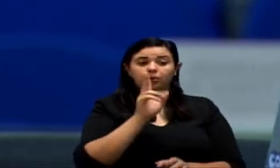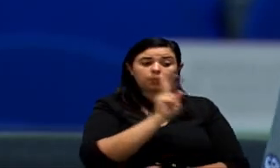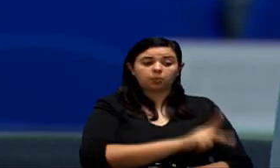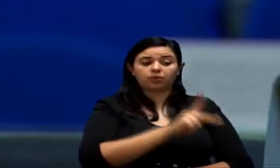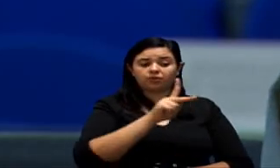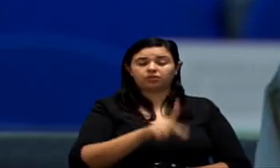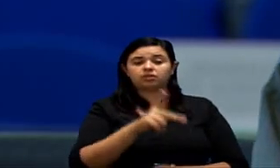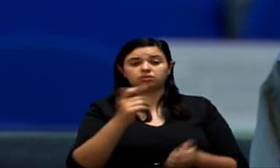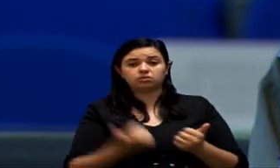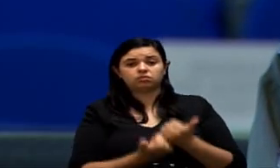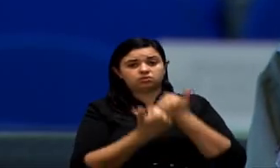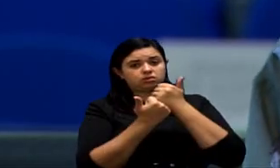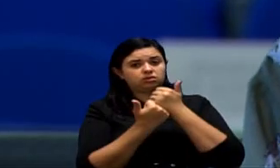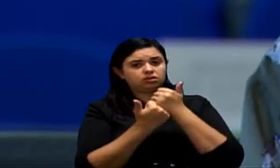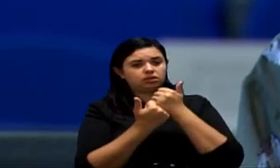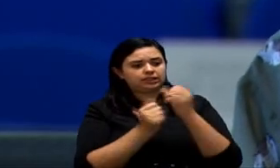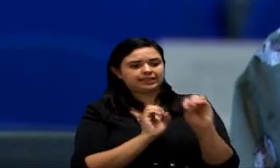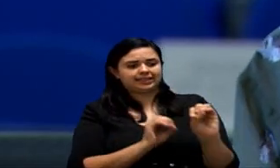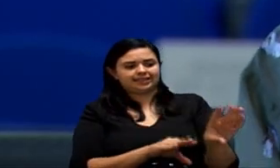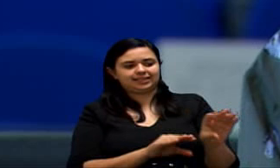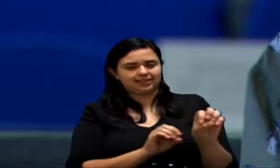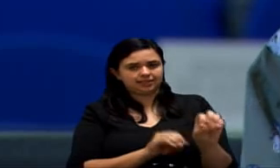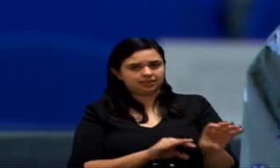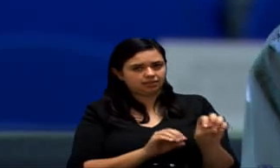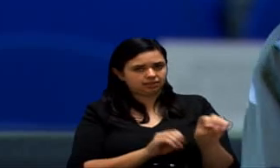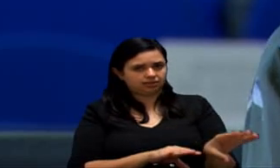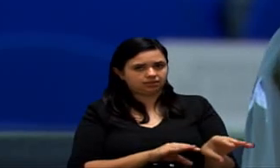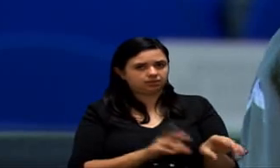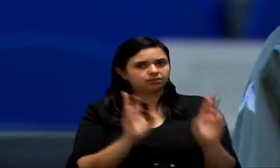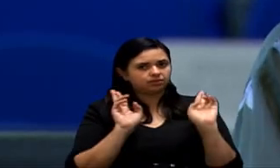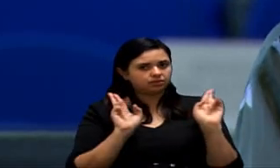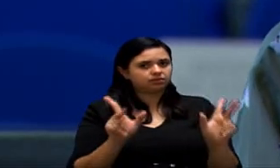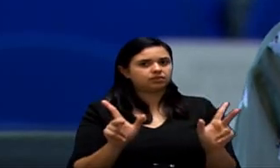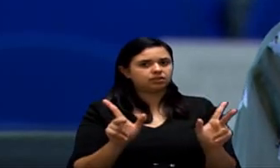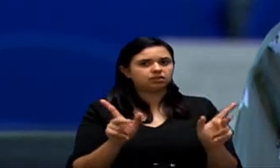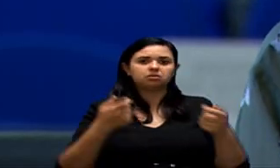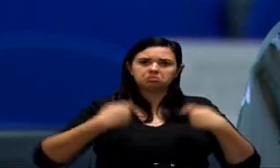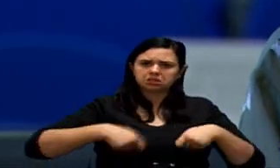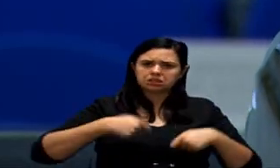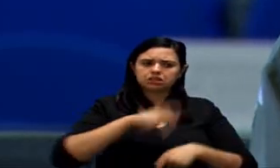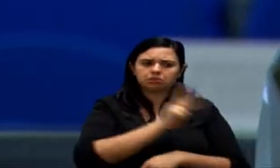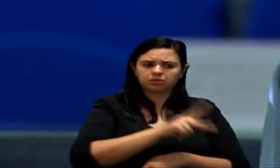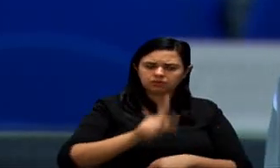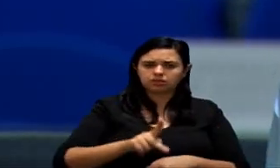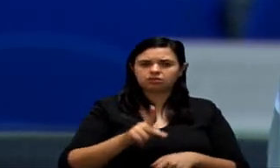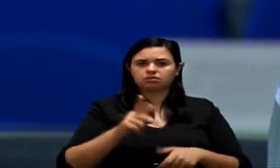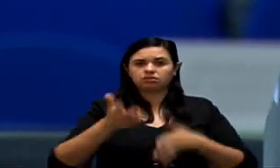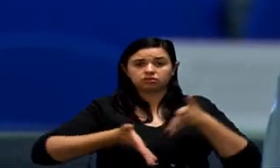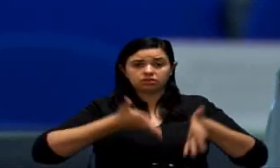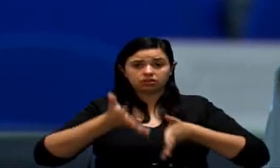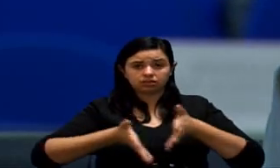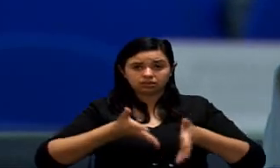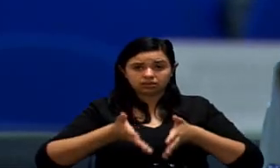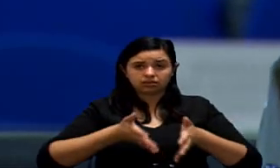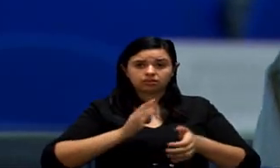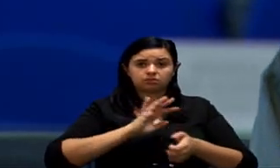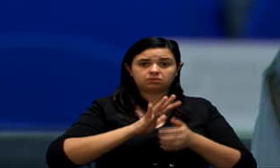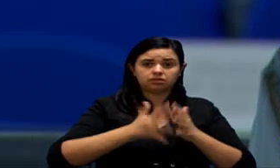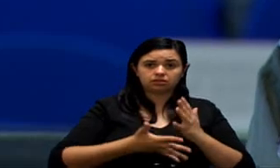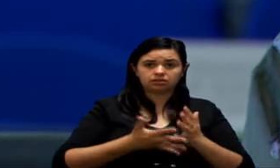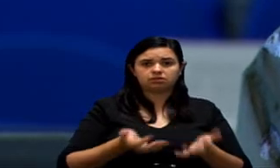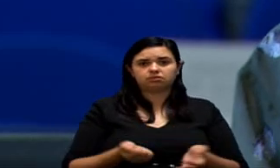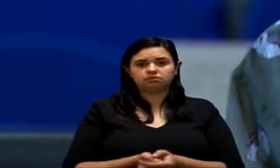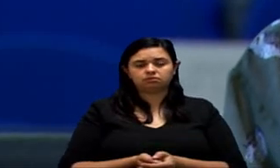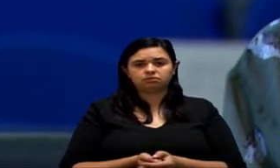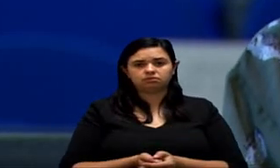na parte pedagógica. Então, tem essa diferença. Tem que ter professor de Libras? Tem que ter um ensino de Braille? Então,